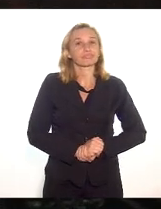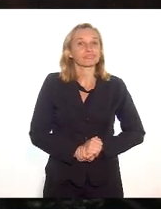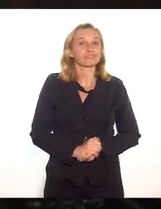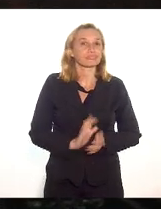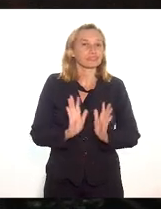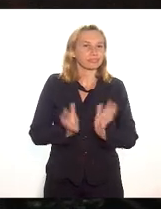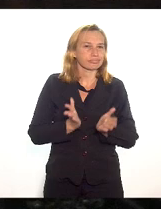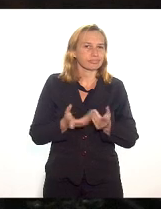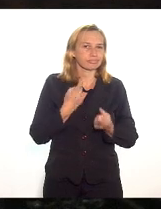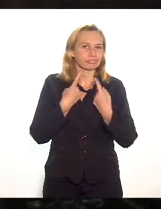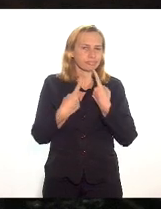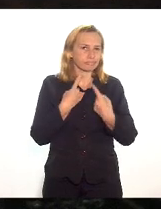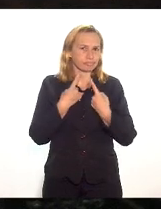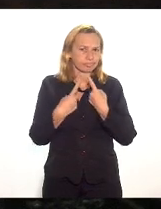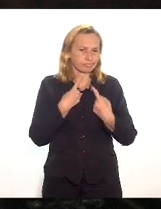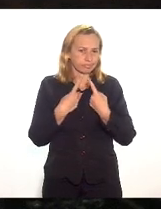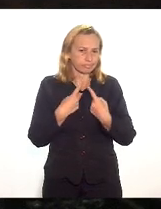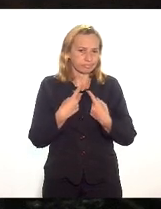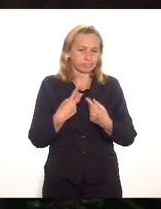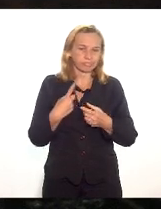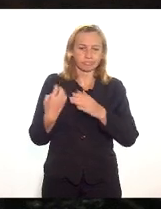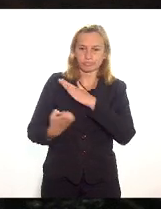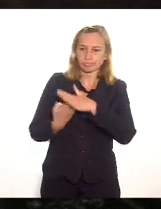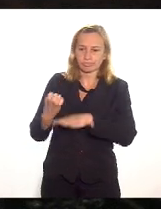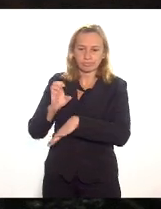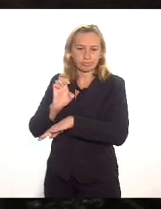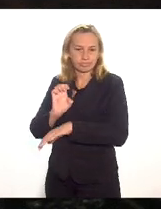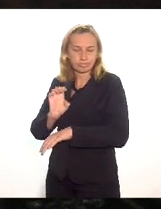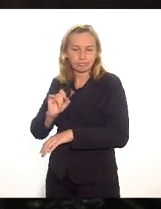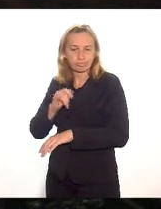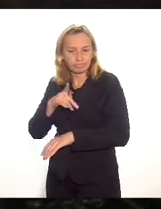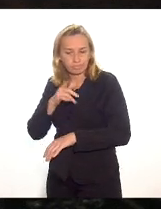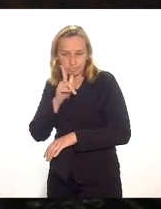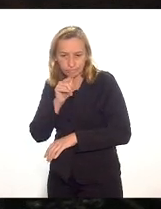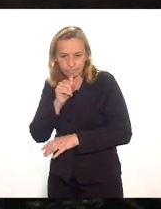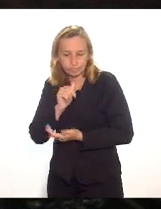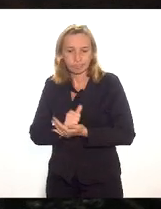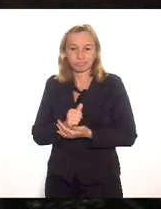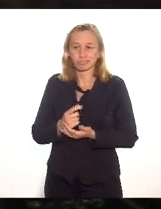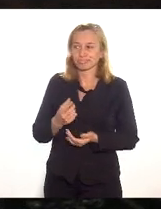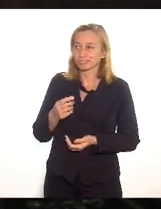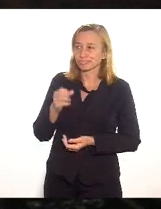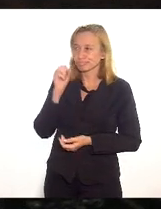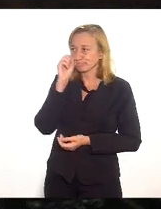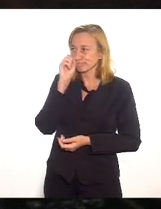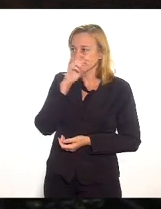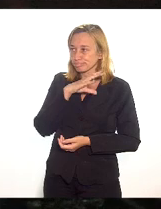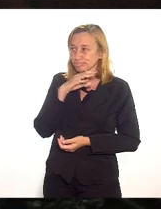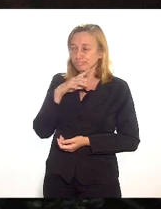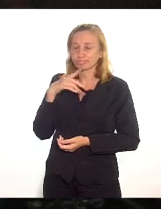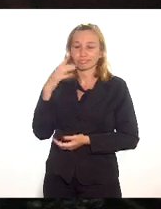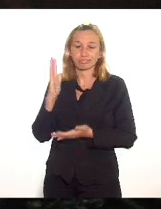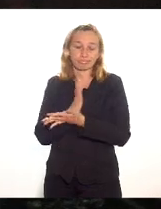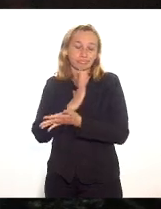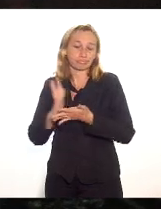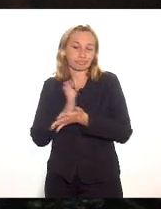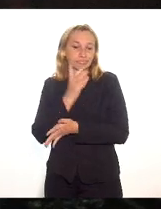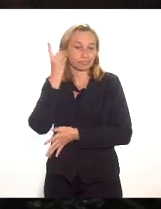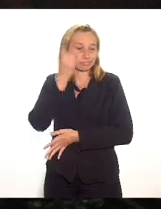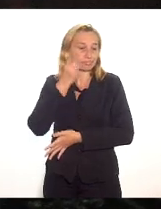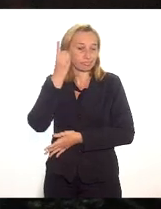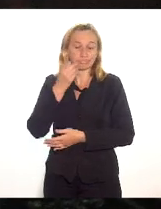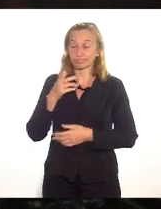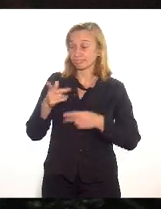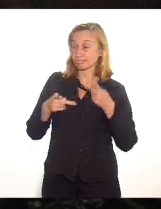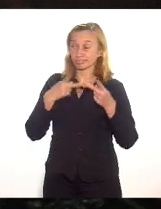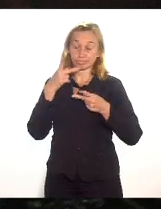Agora, esse debate sobre a SEDAI expõe a hipocrisia de determinados deputados que adoram bradar como se fossem defensores